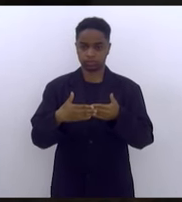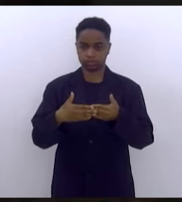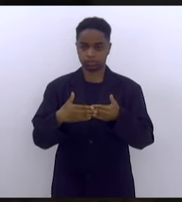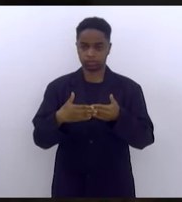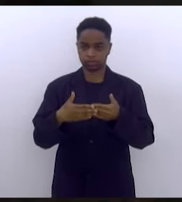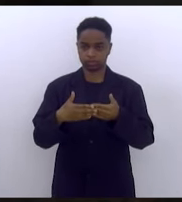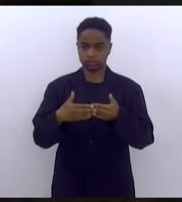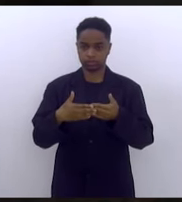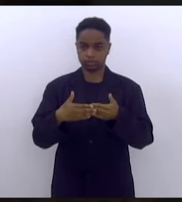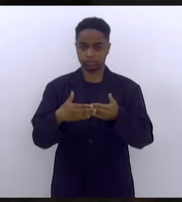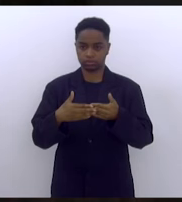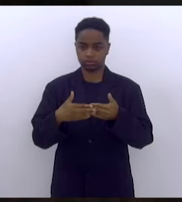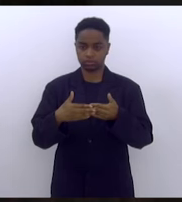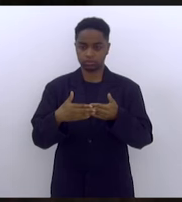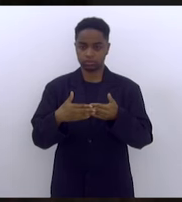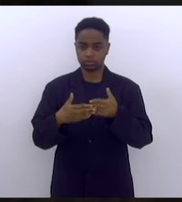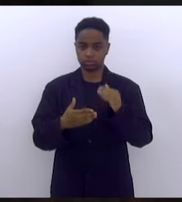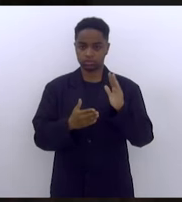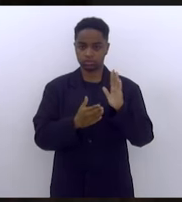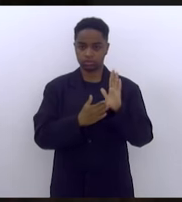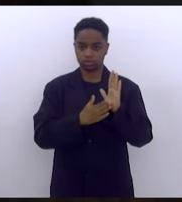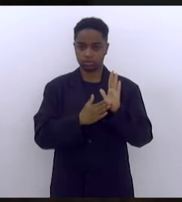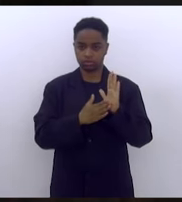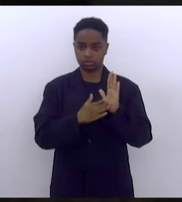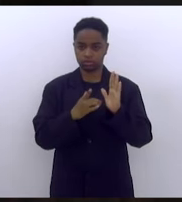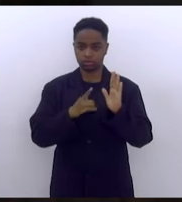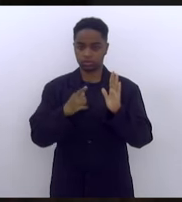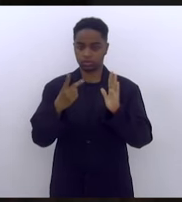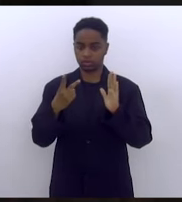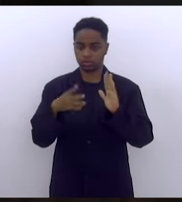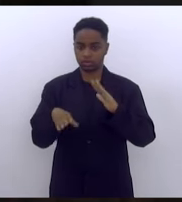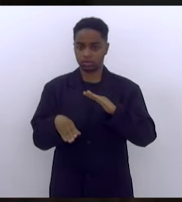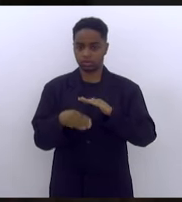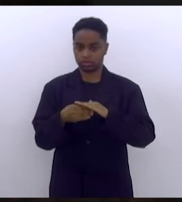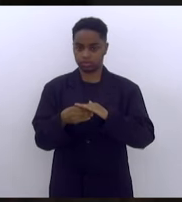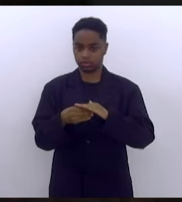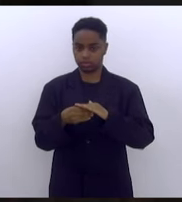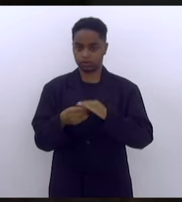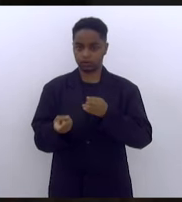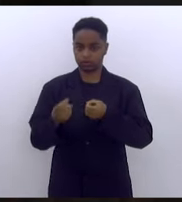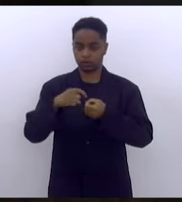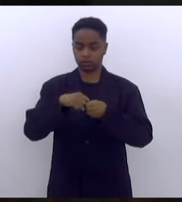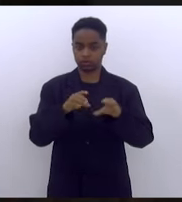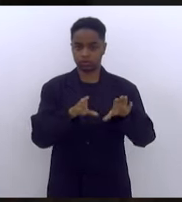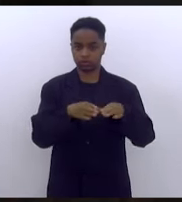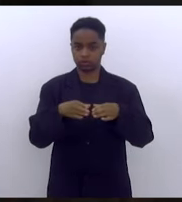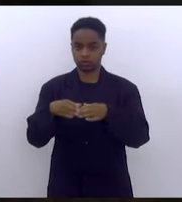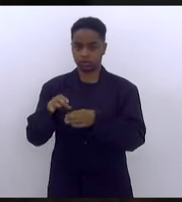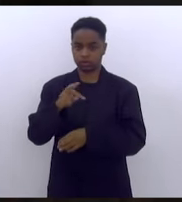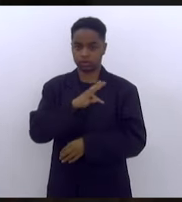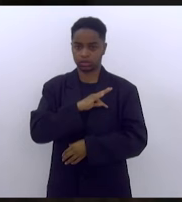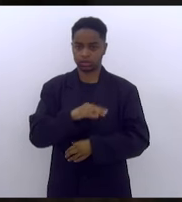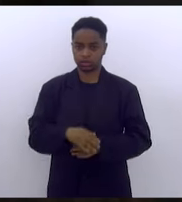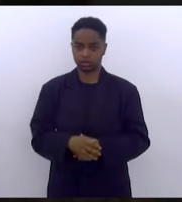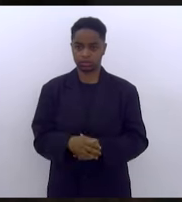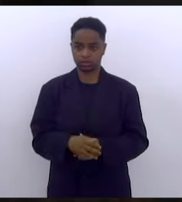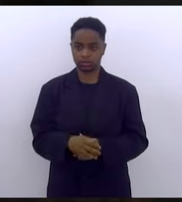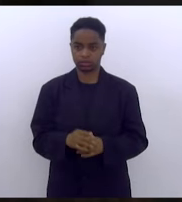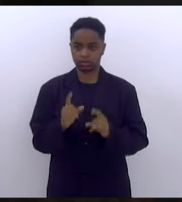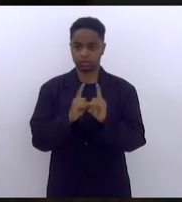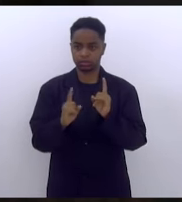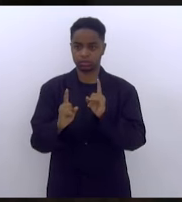discussão, a presente proposta recebeu duas emendas e volta às comissões técnicas. Pela ordem,